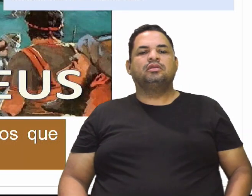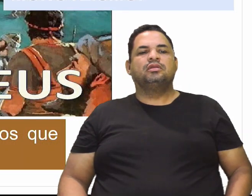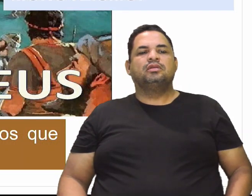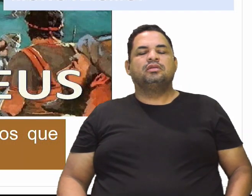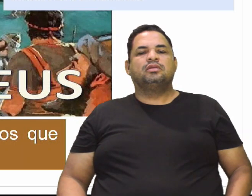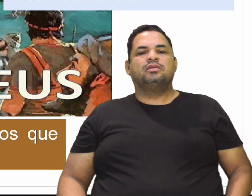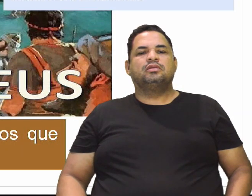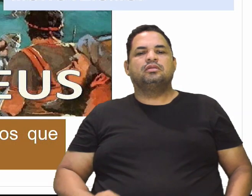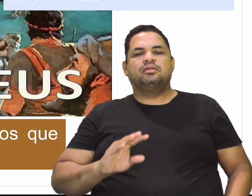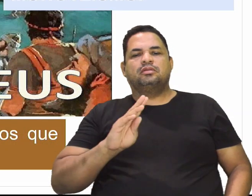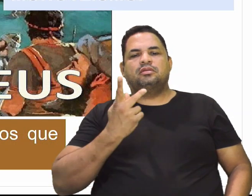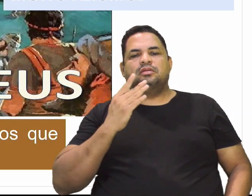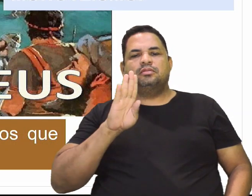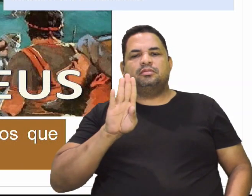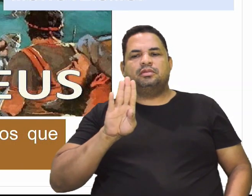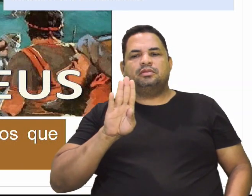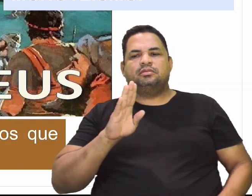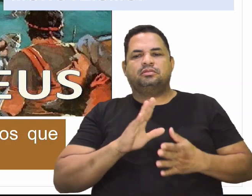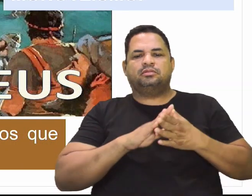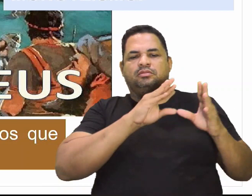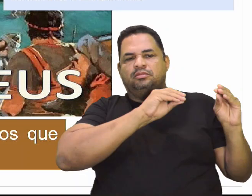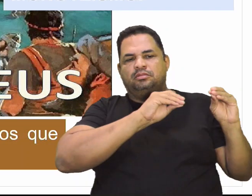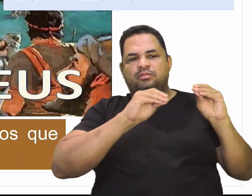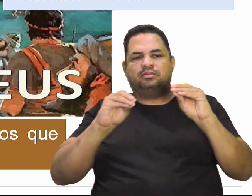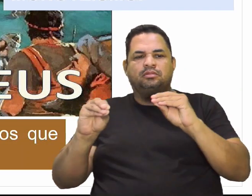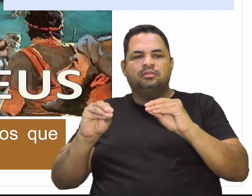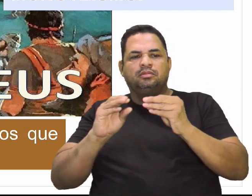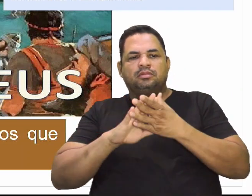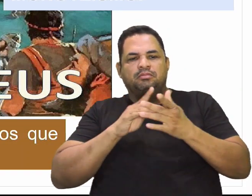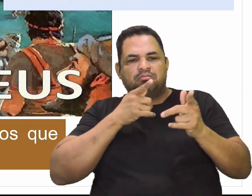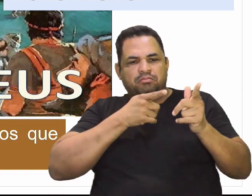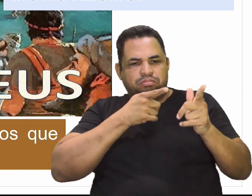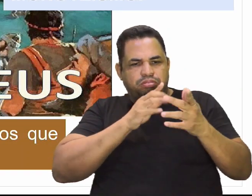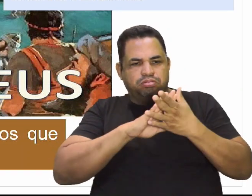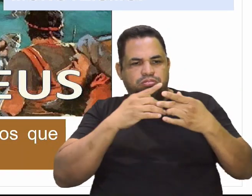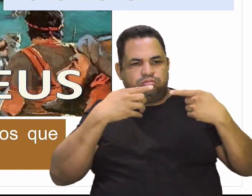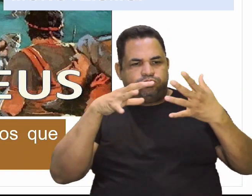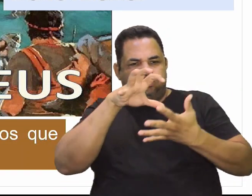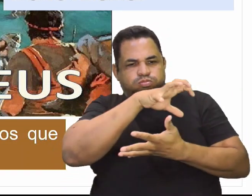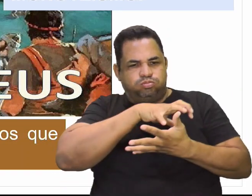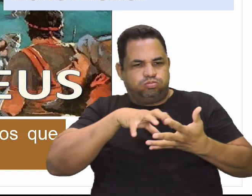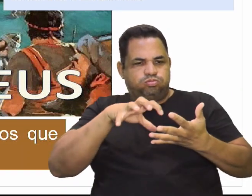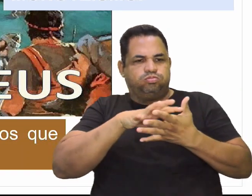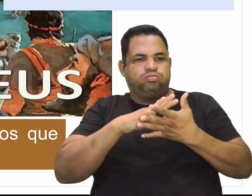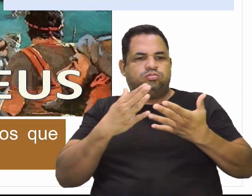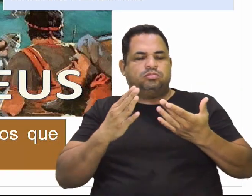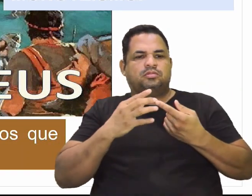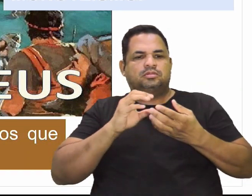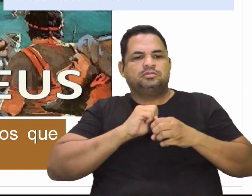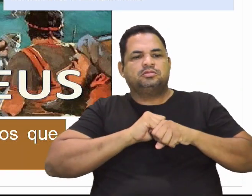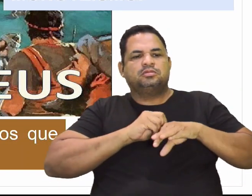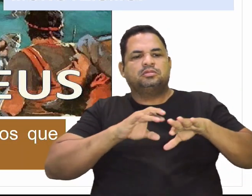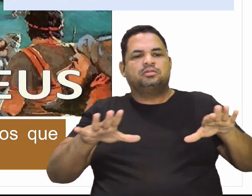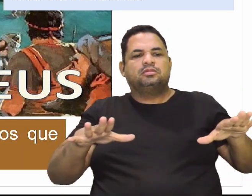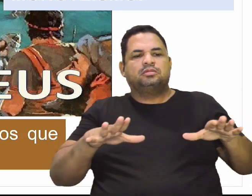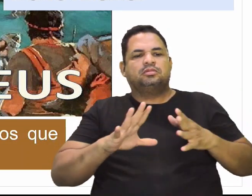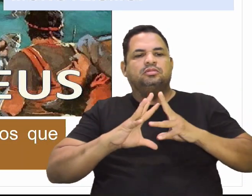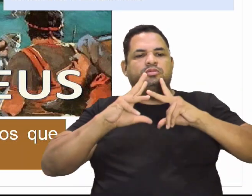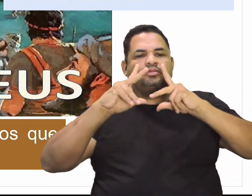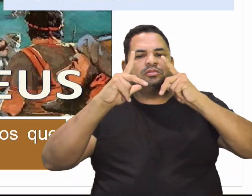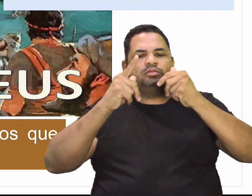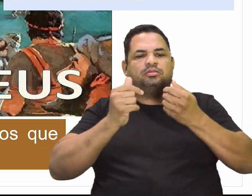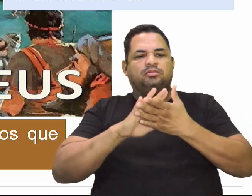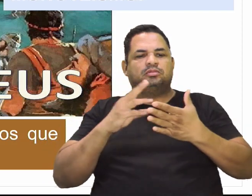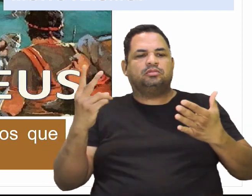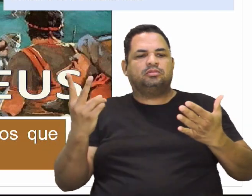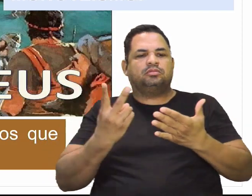os hebreus, a migração, perseguição, fuga, lutas, cativeiro, dispersão, tudo isso acabou